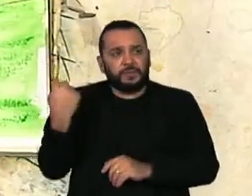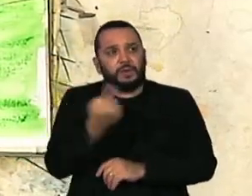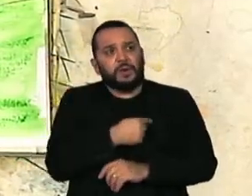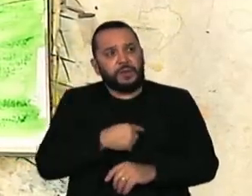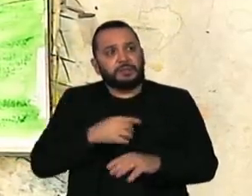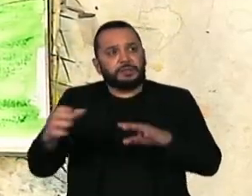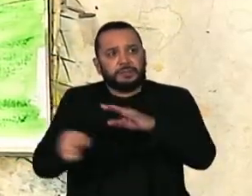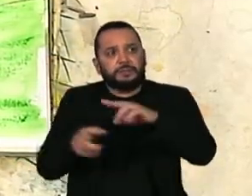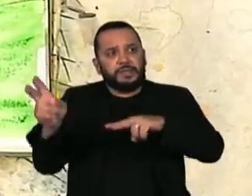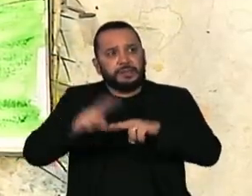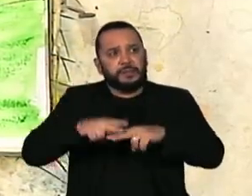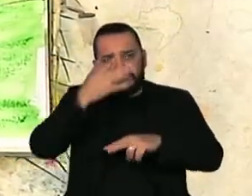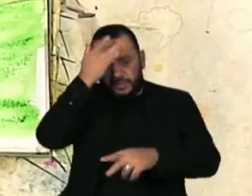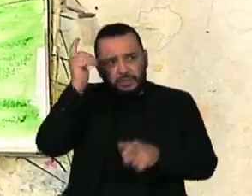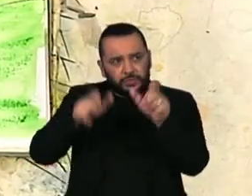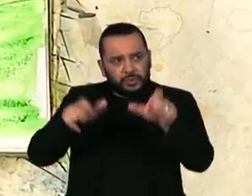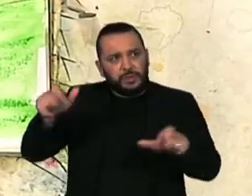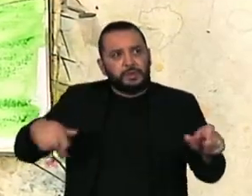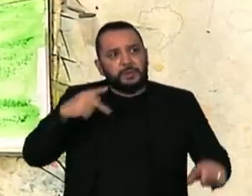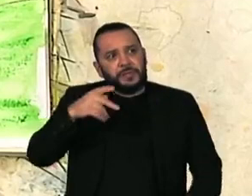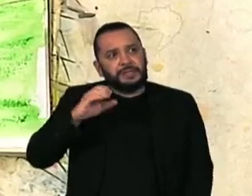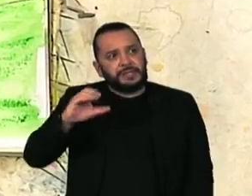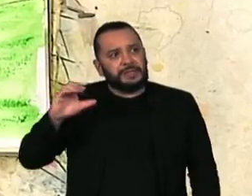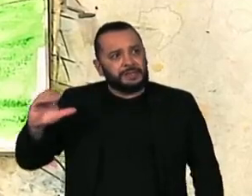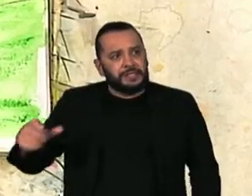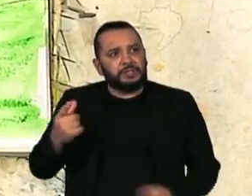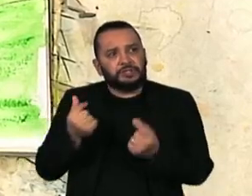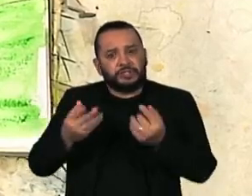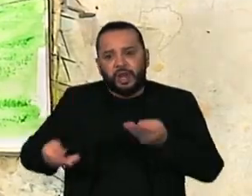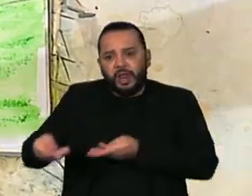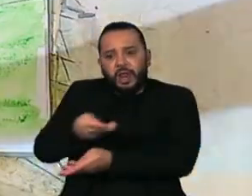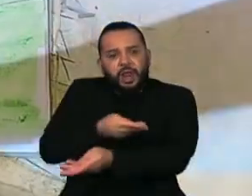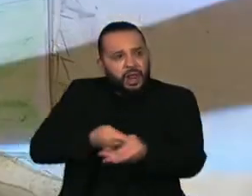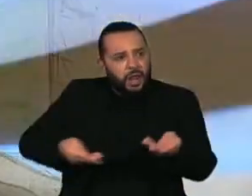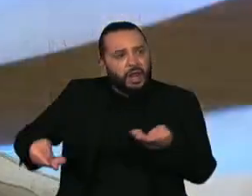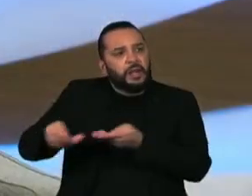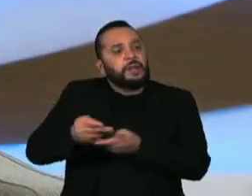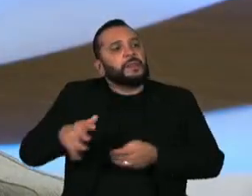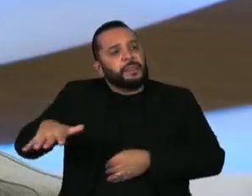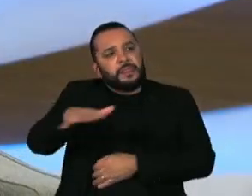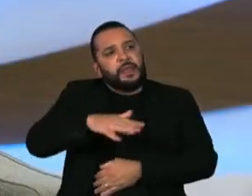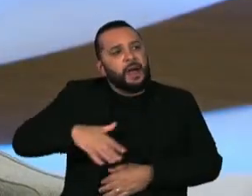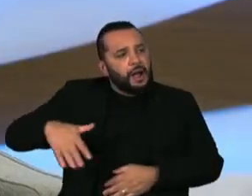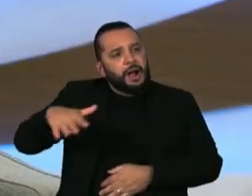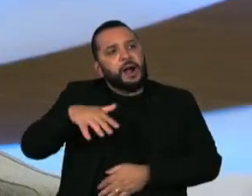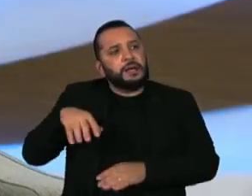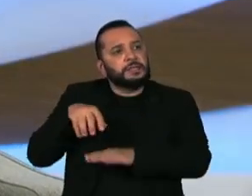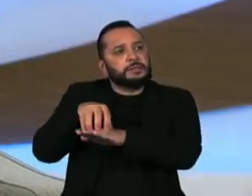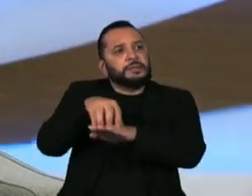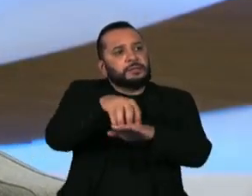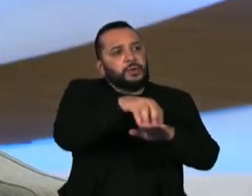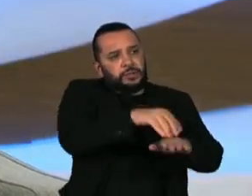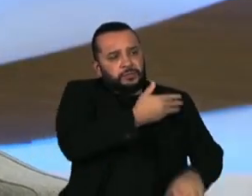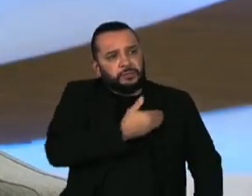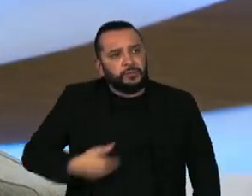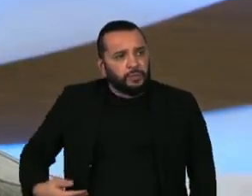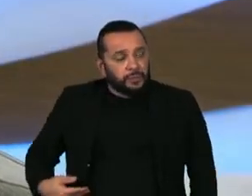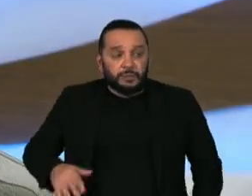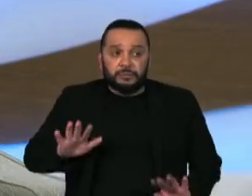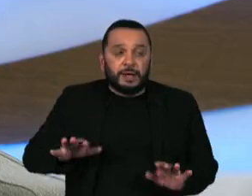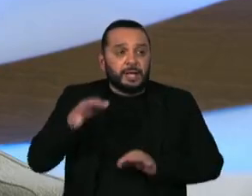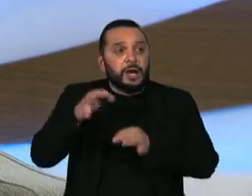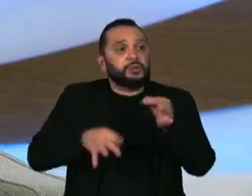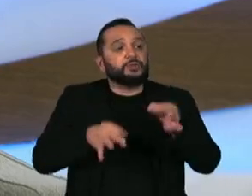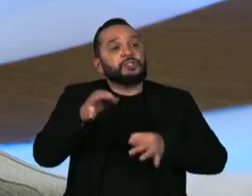do PCC que fazem lavagem de dinheiro no transporte público. Infelizmente, o judiciário soltou na sexta-feira à tarde. Eu, como governador, fiquei